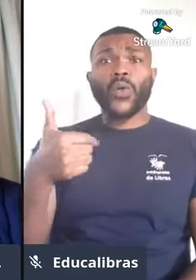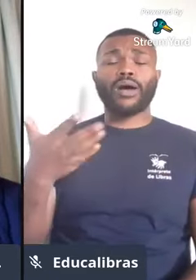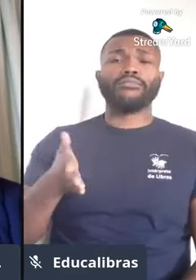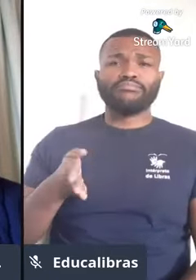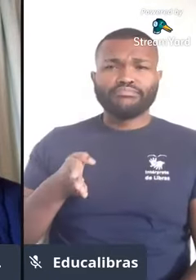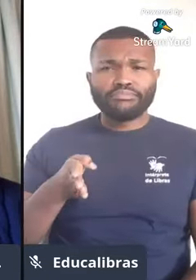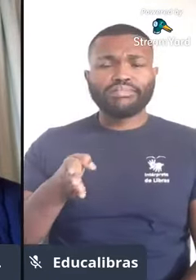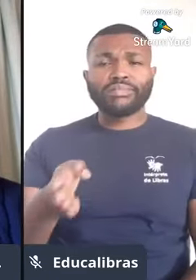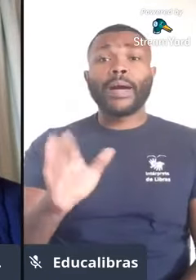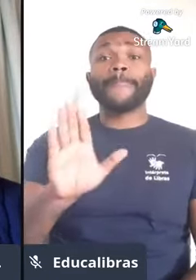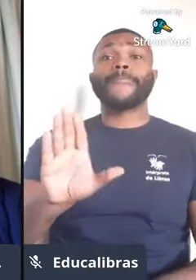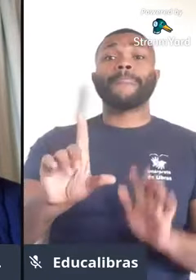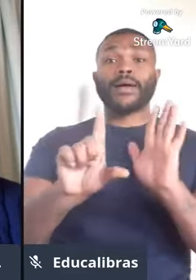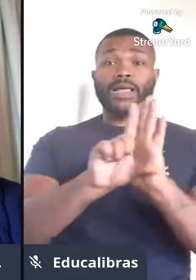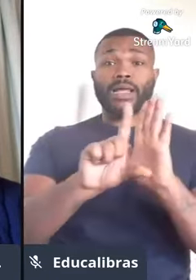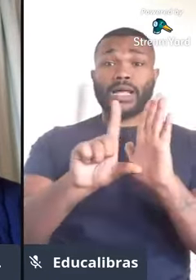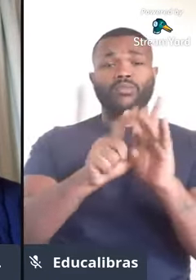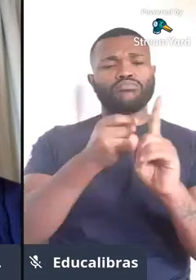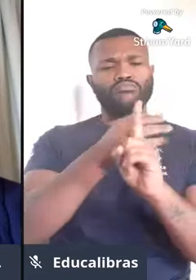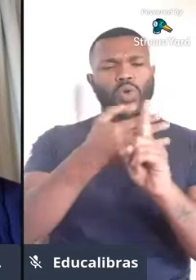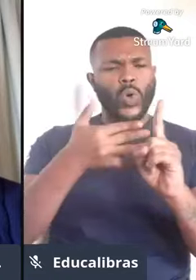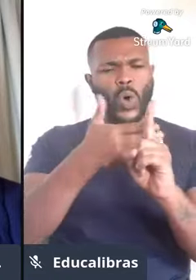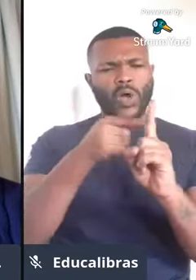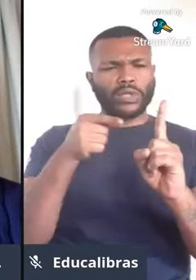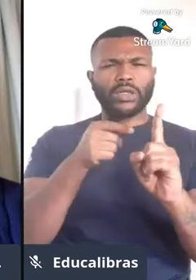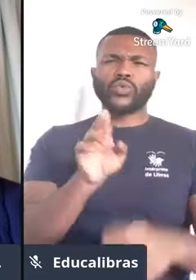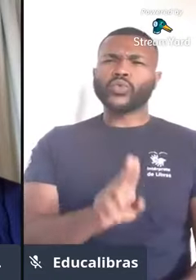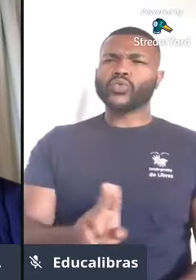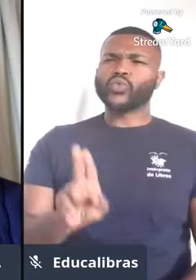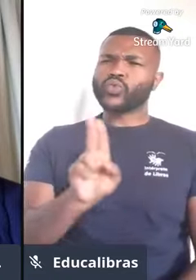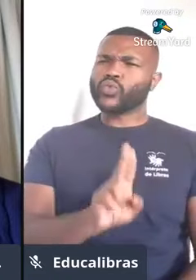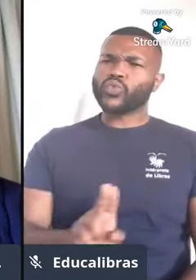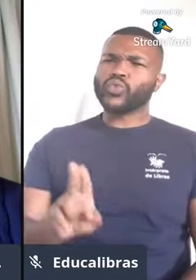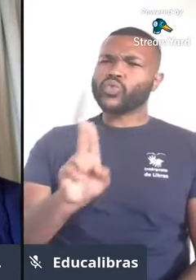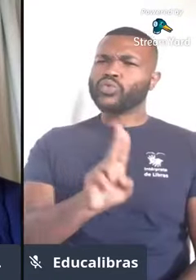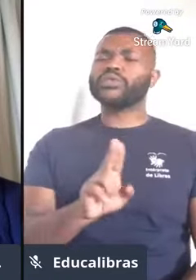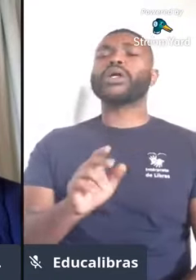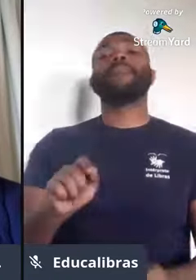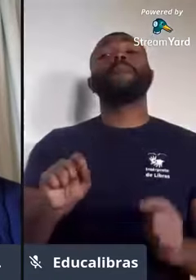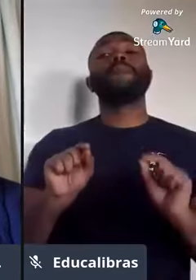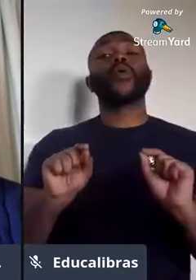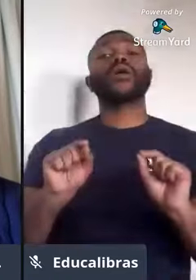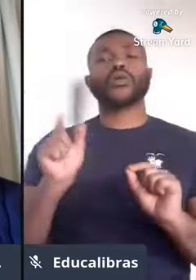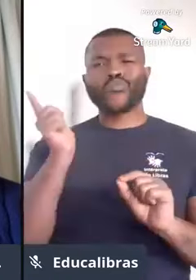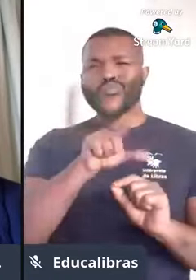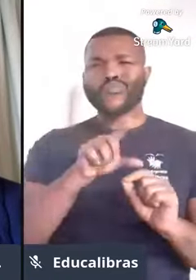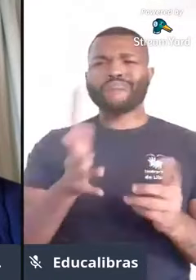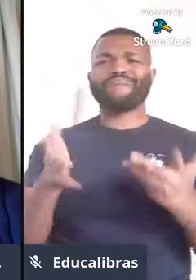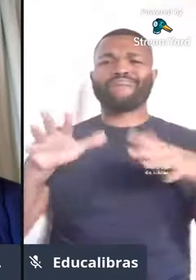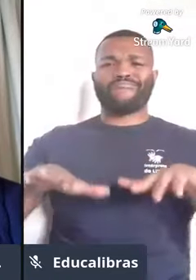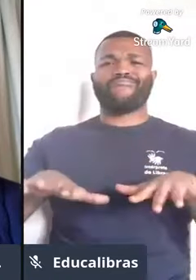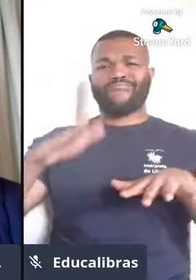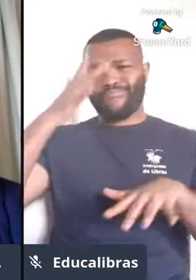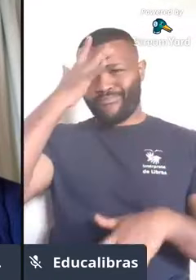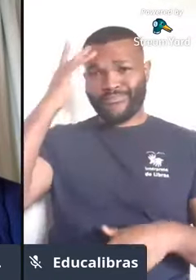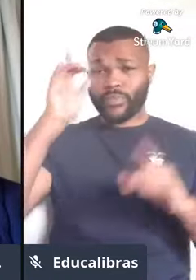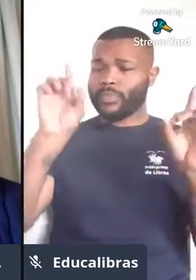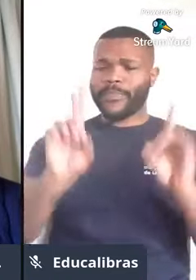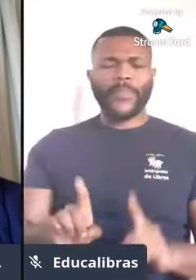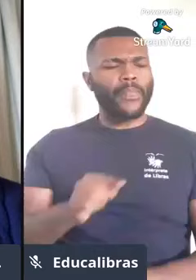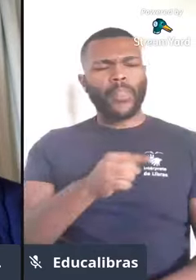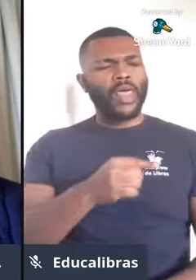lei de cotas é o grande instrumento que hoje nós temos de inclusão da pessoa com deficiência. Como é que se avalia, depois de